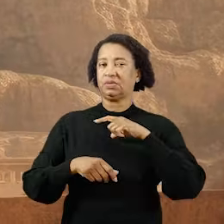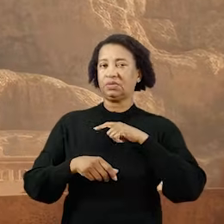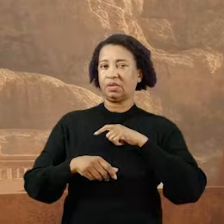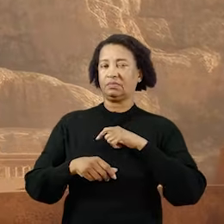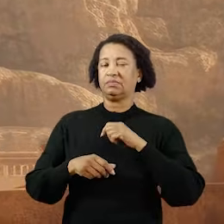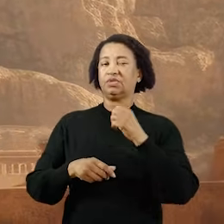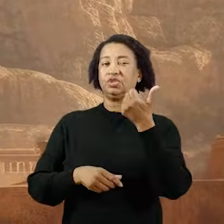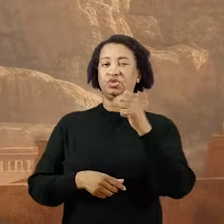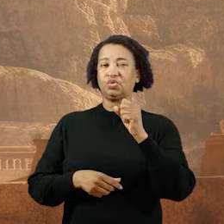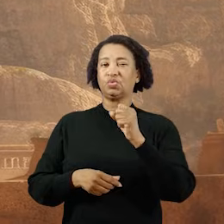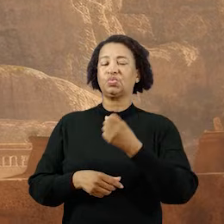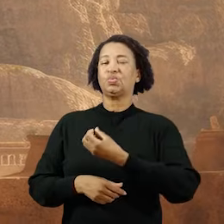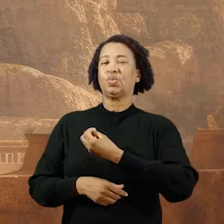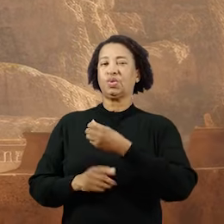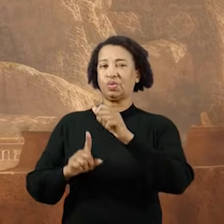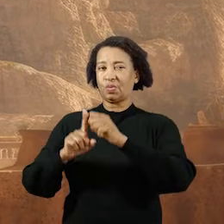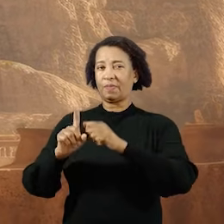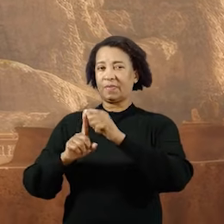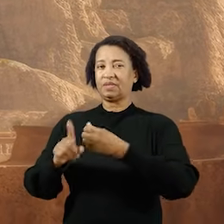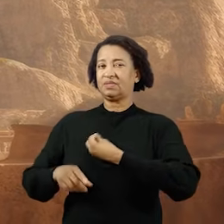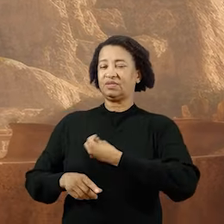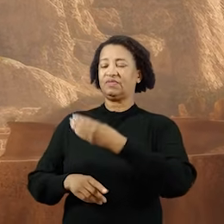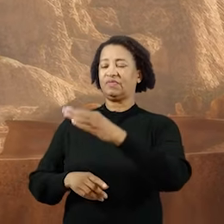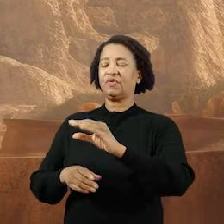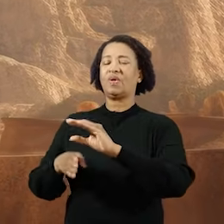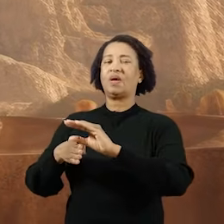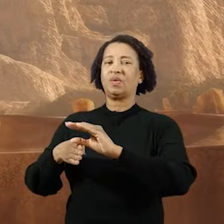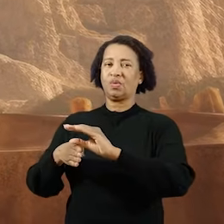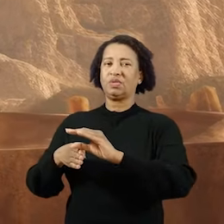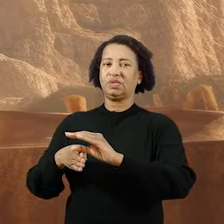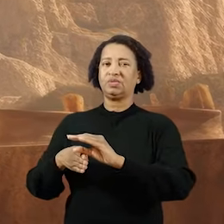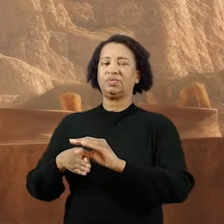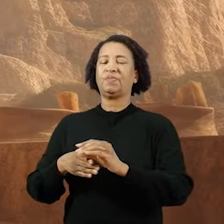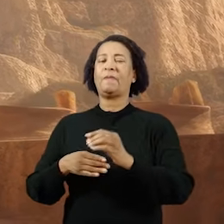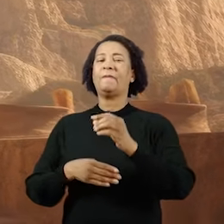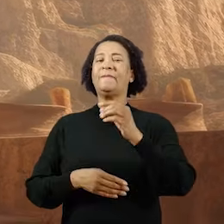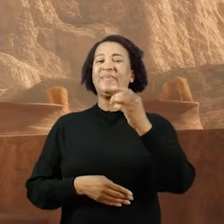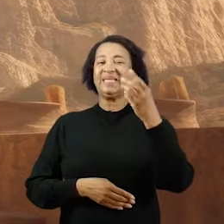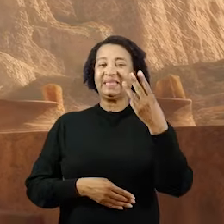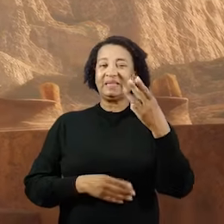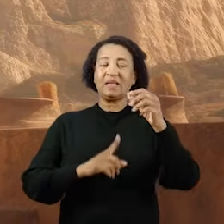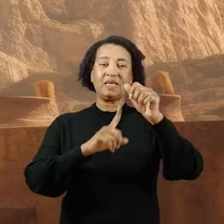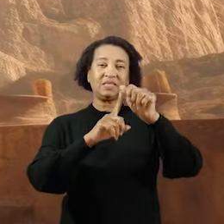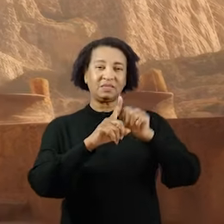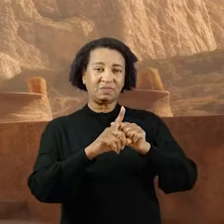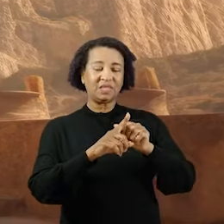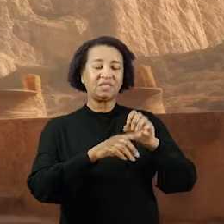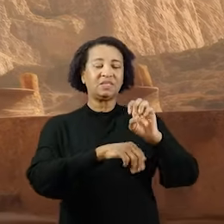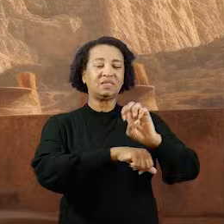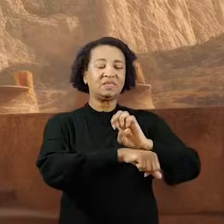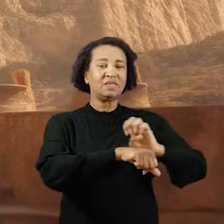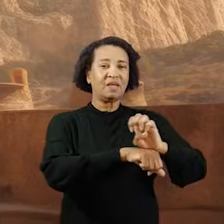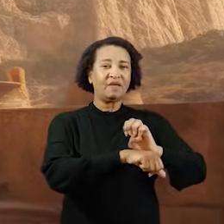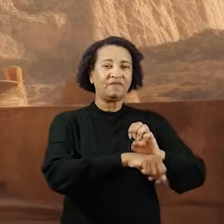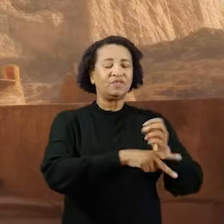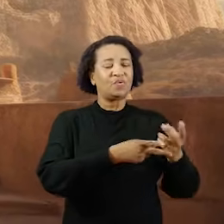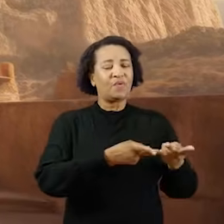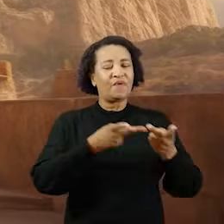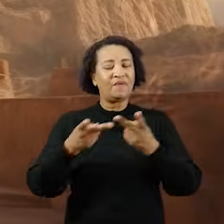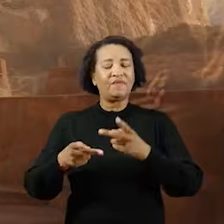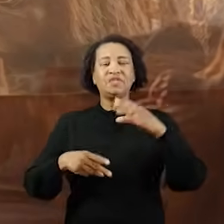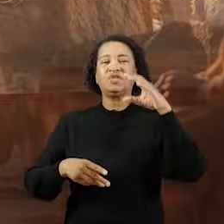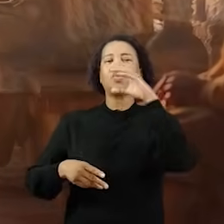em Corinto e conheceu os coríntios muito bem. Paulo ficou 3 meses no final do seu ministério em Éfeso e fez uma